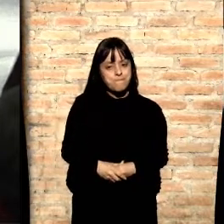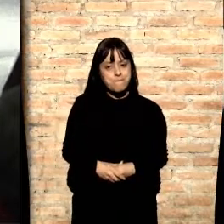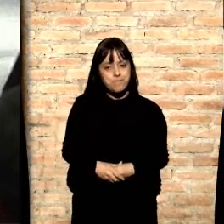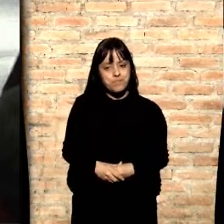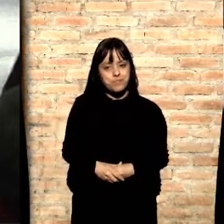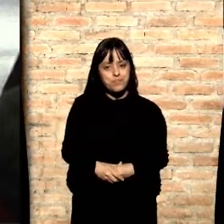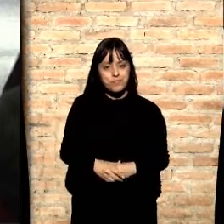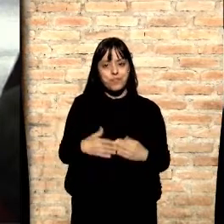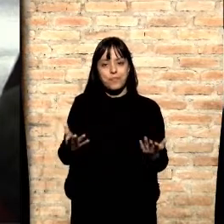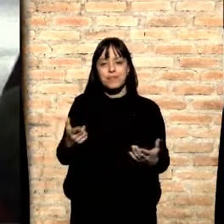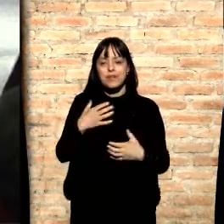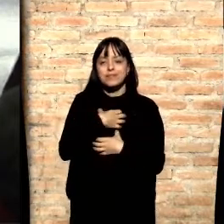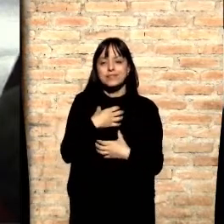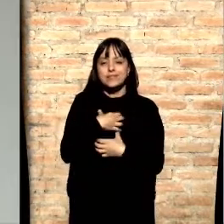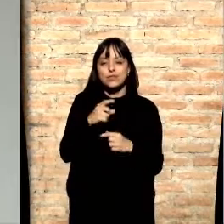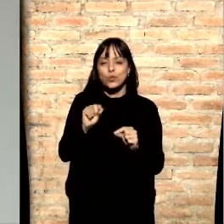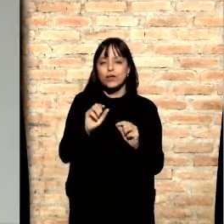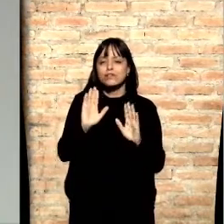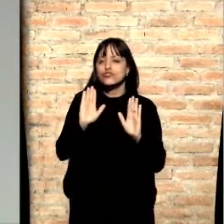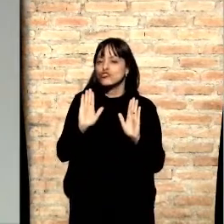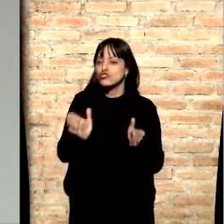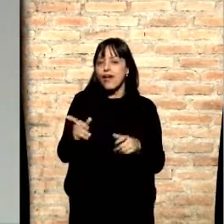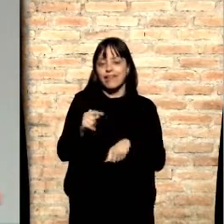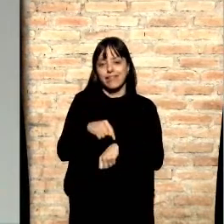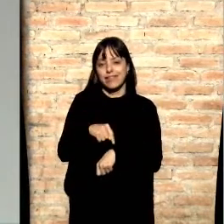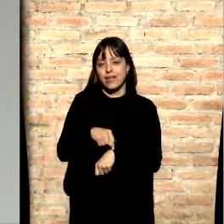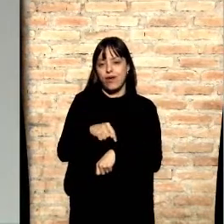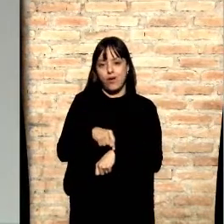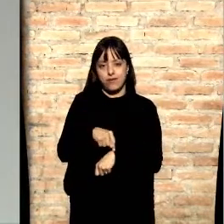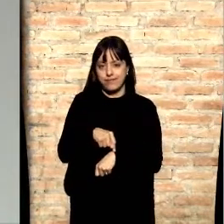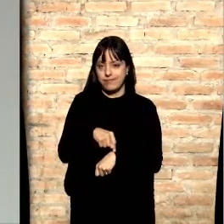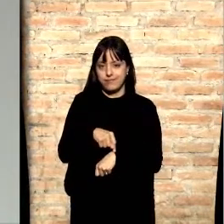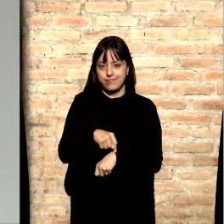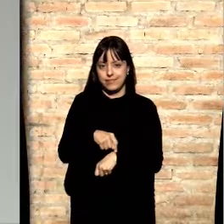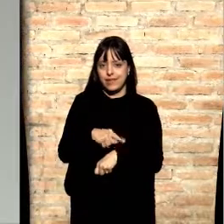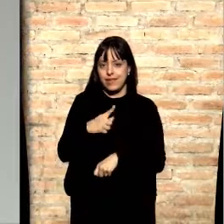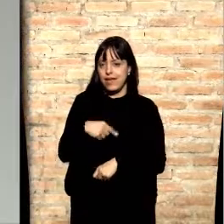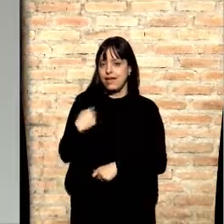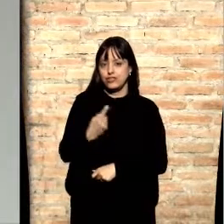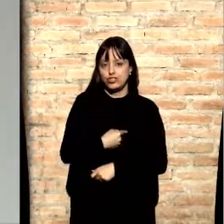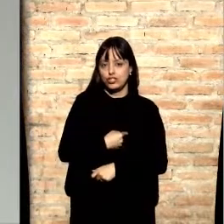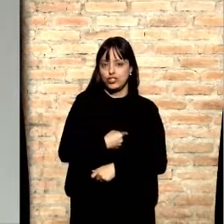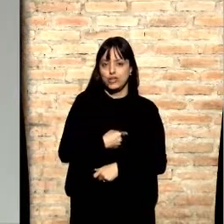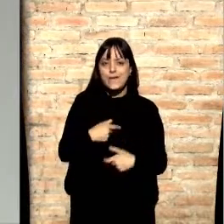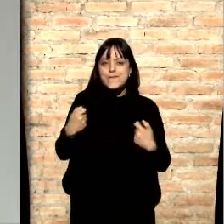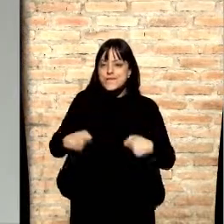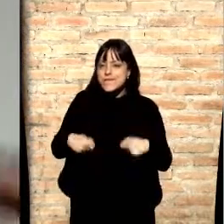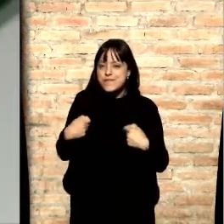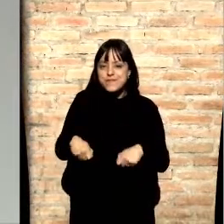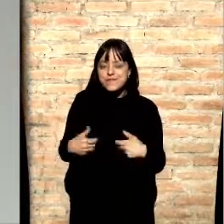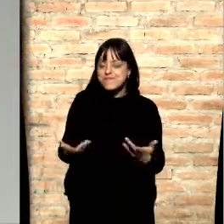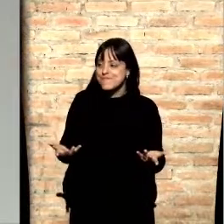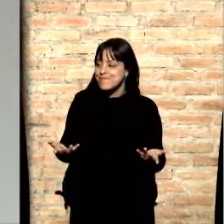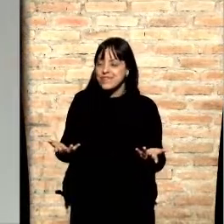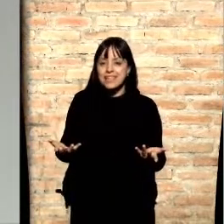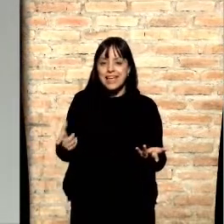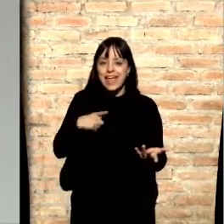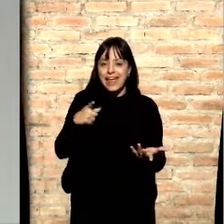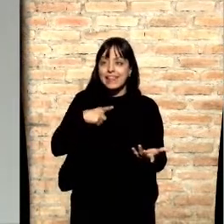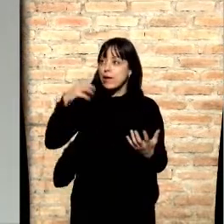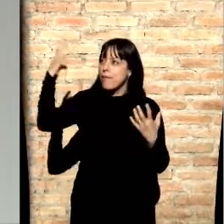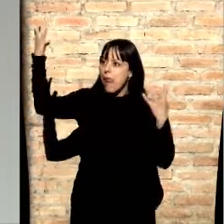que chegou a hora a gente está vivendo um tem uma sirene